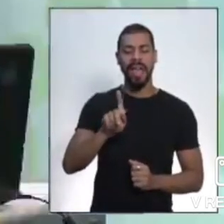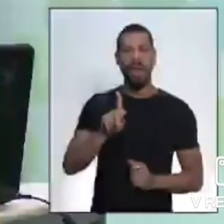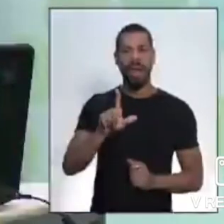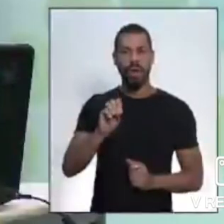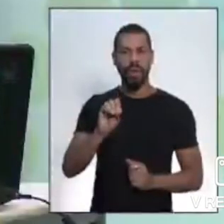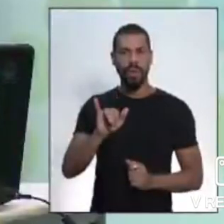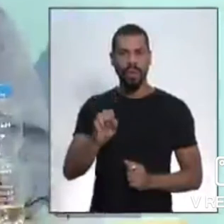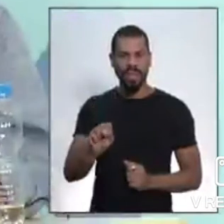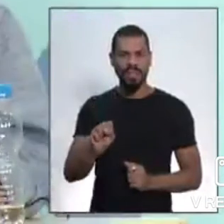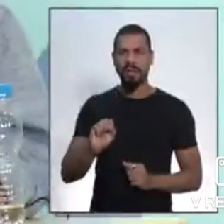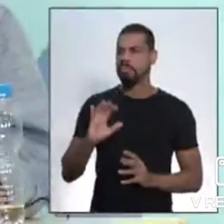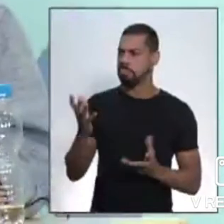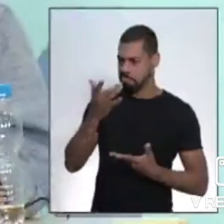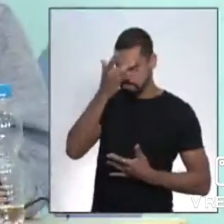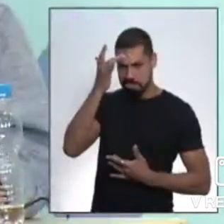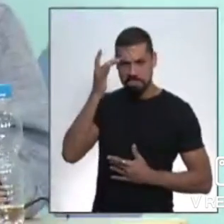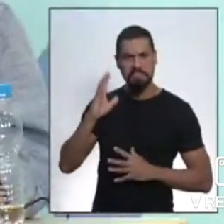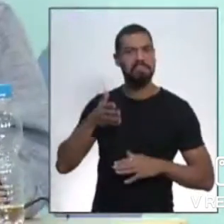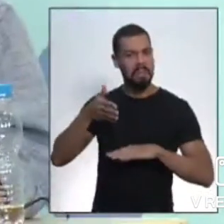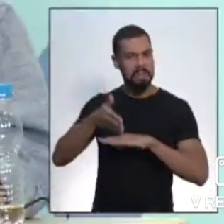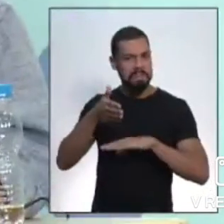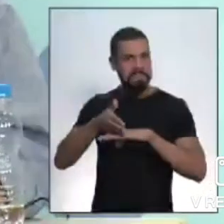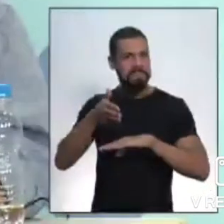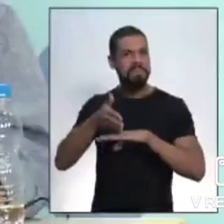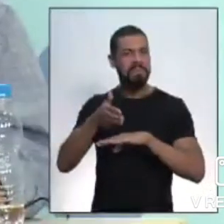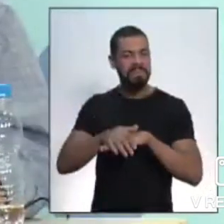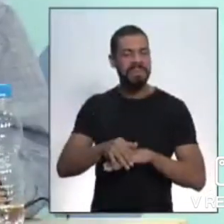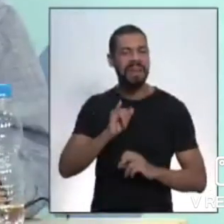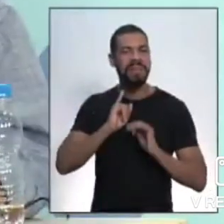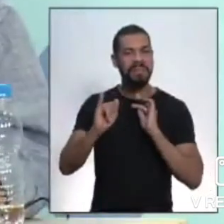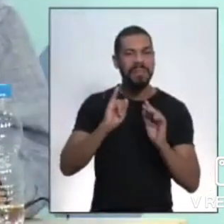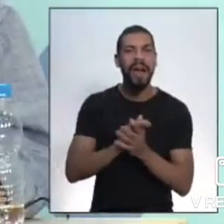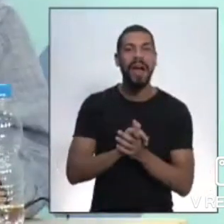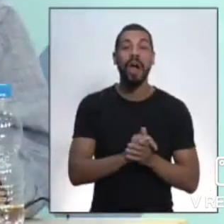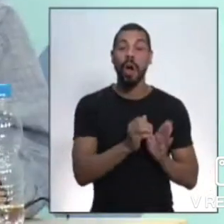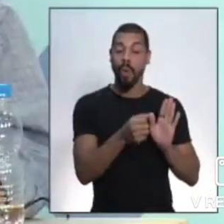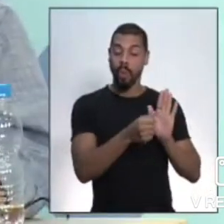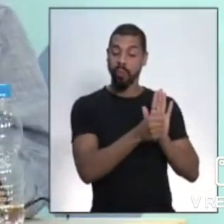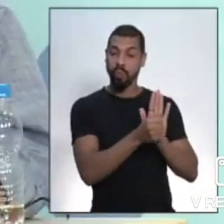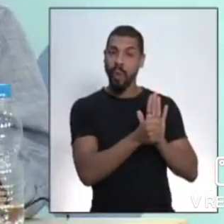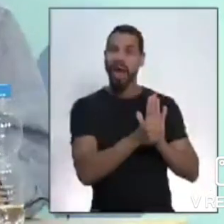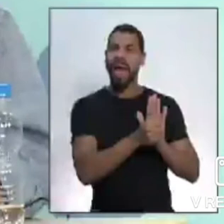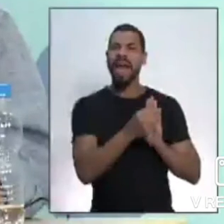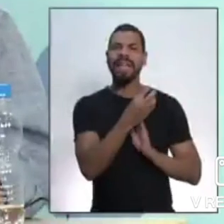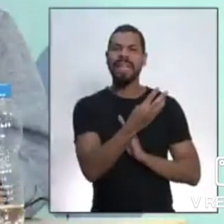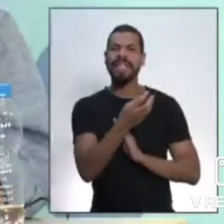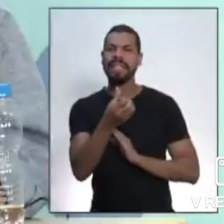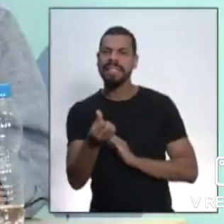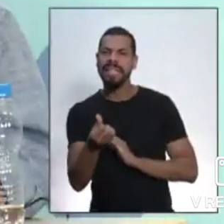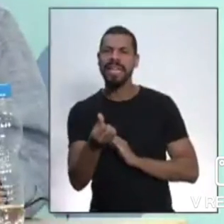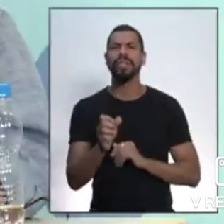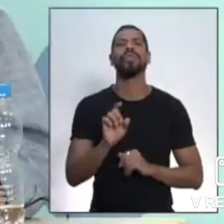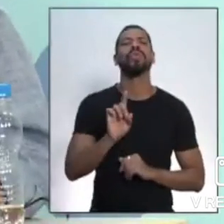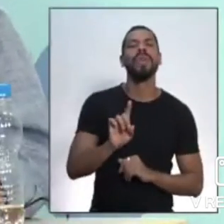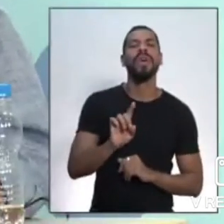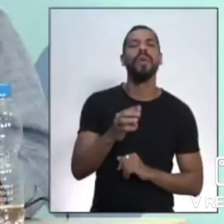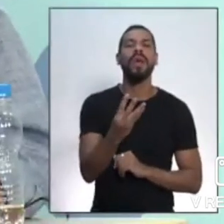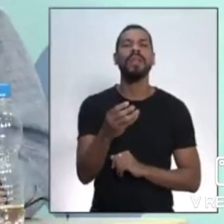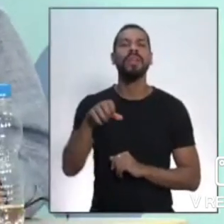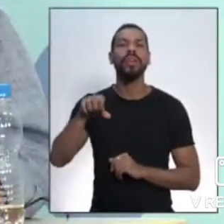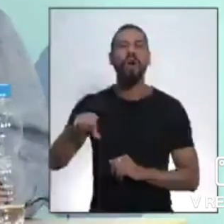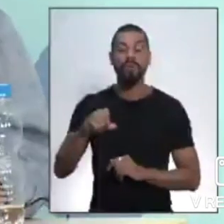viu, Jonas? Aqui, olha, falaram o seguinte, que o item A é 36, que o B é 49 e que o item